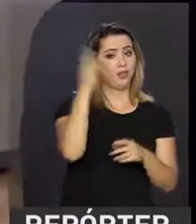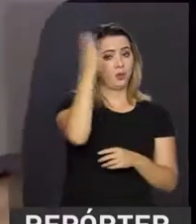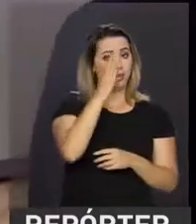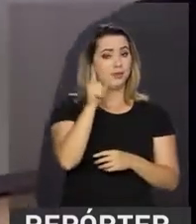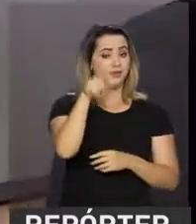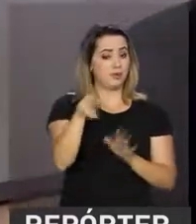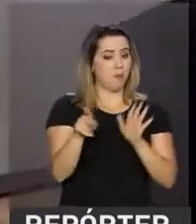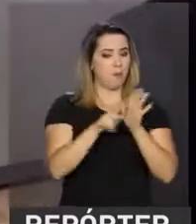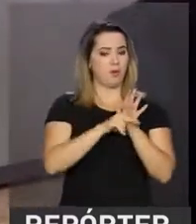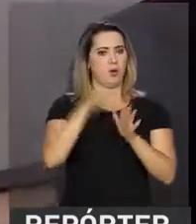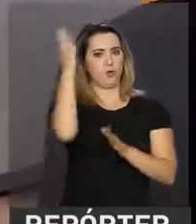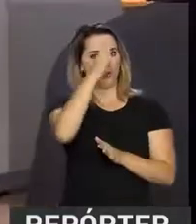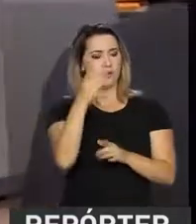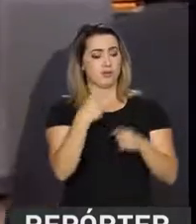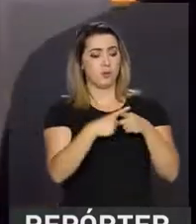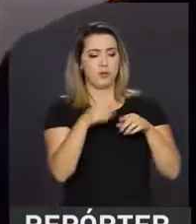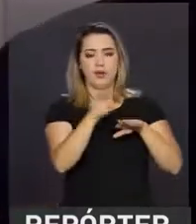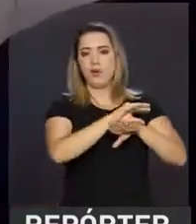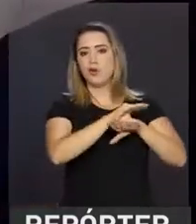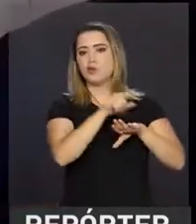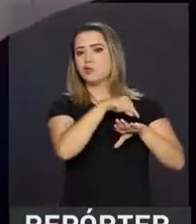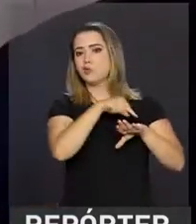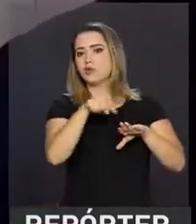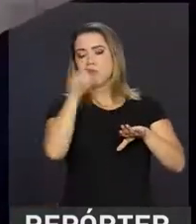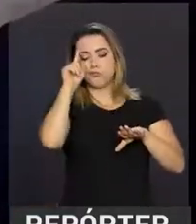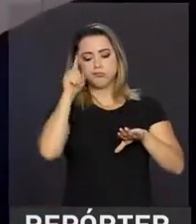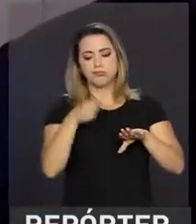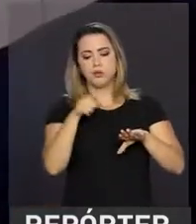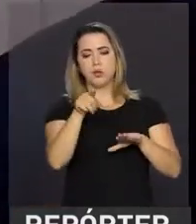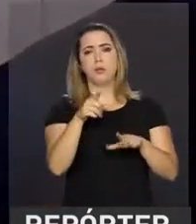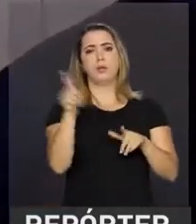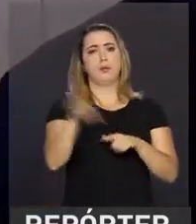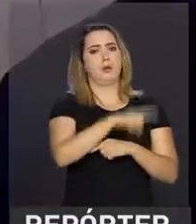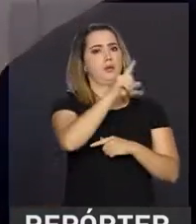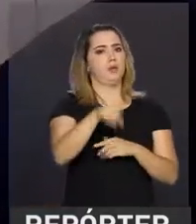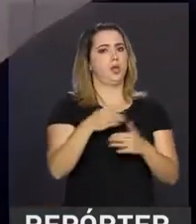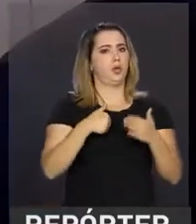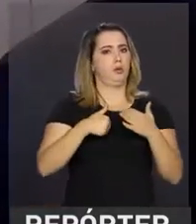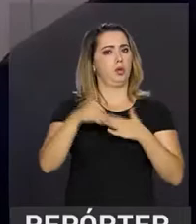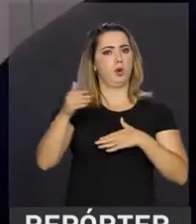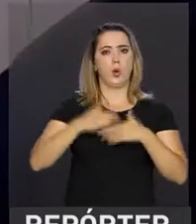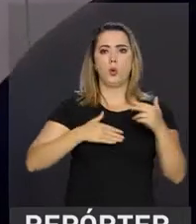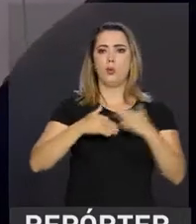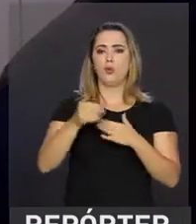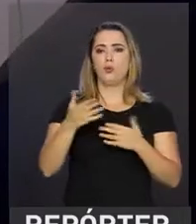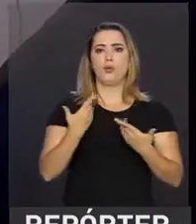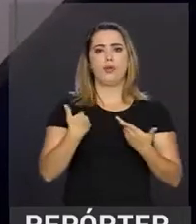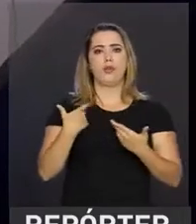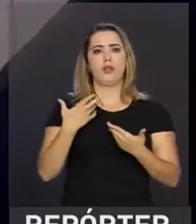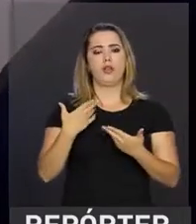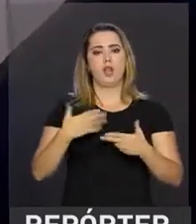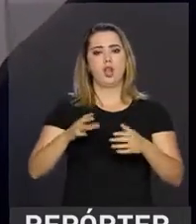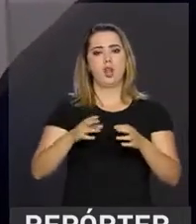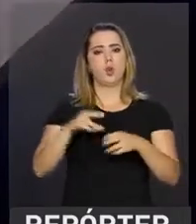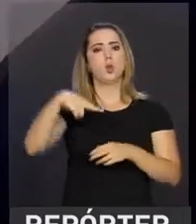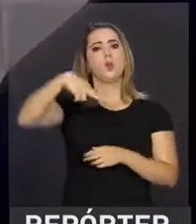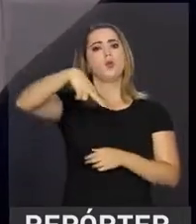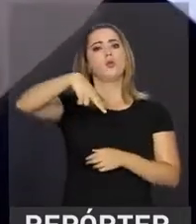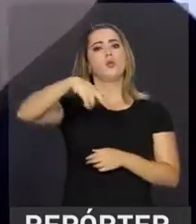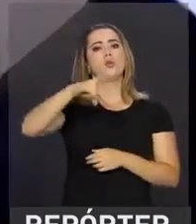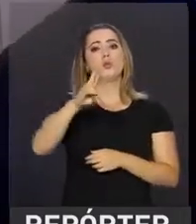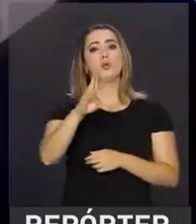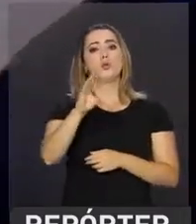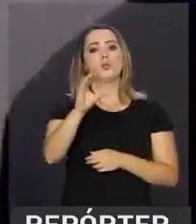Estado, porque a Constituição brasileira estabelece que qualquer questão, qualquer atividade de natureza nuclear só pode ser